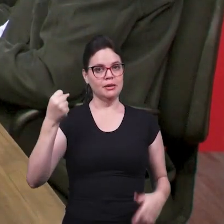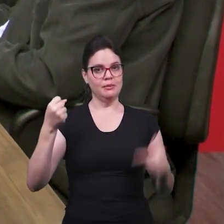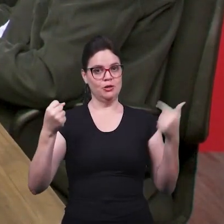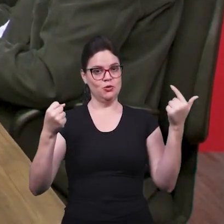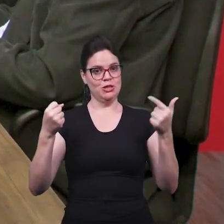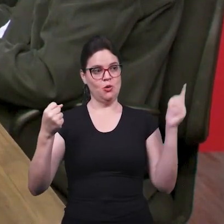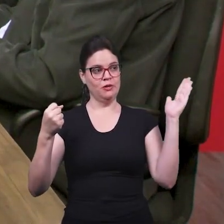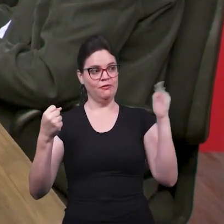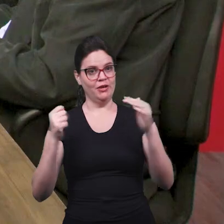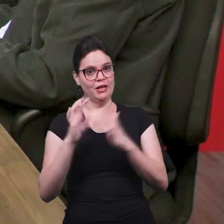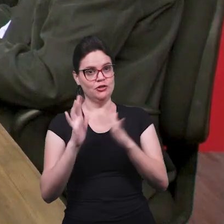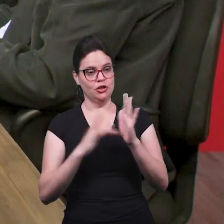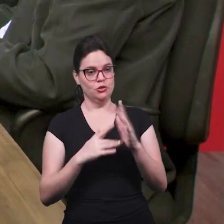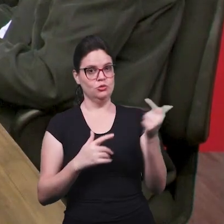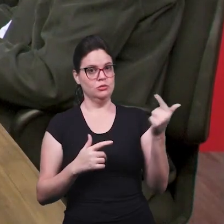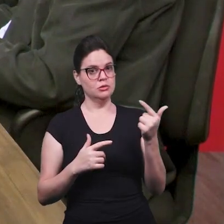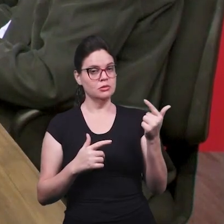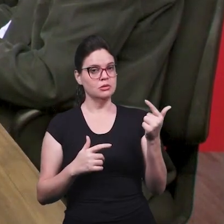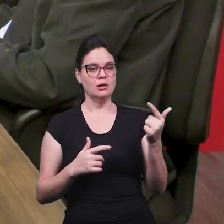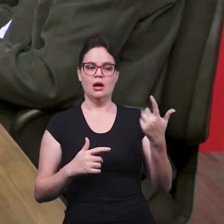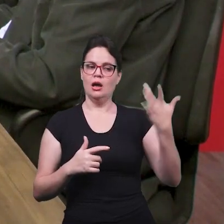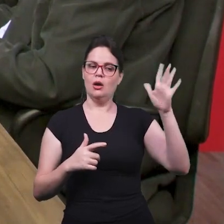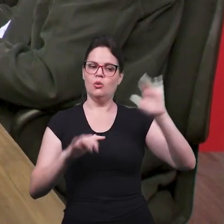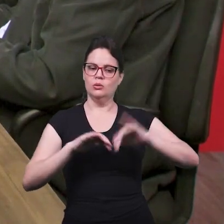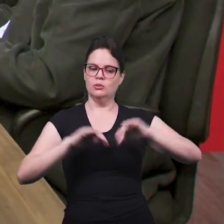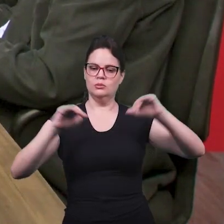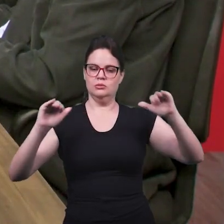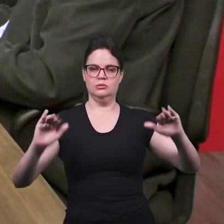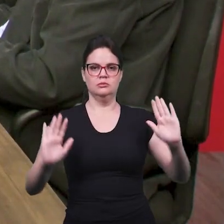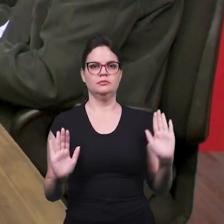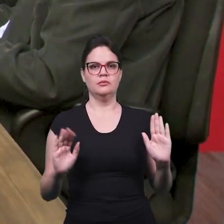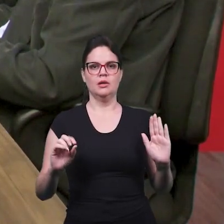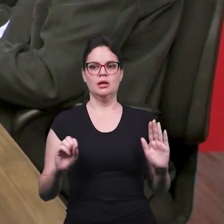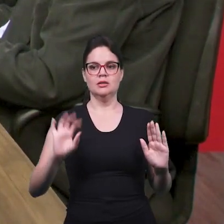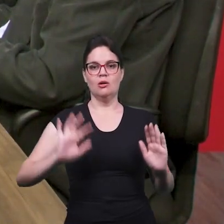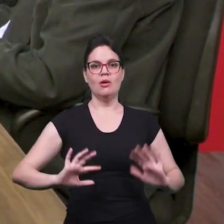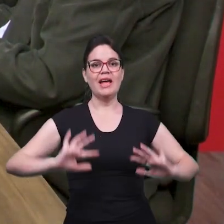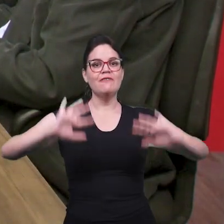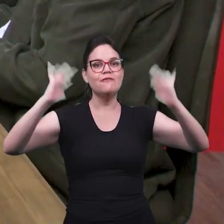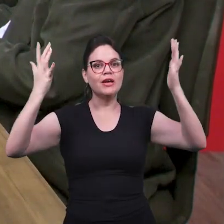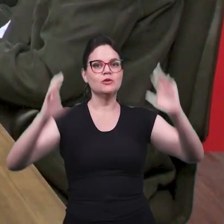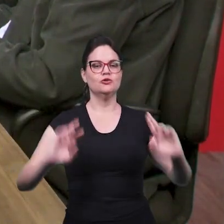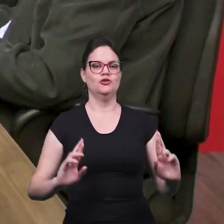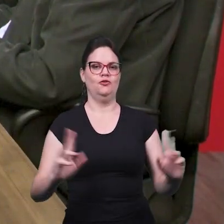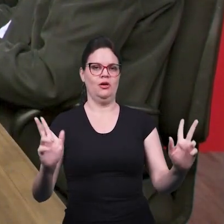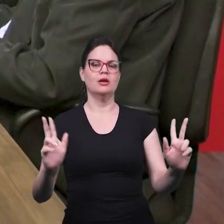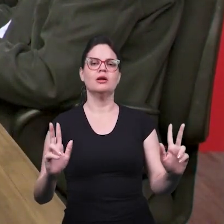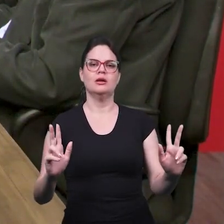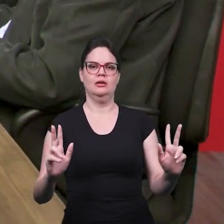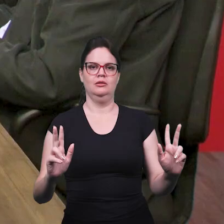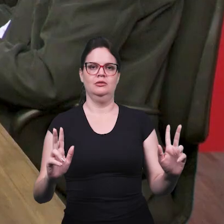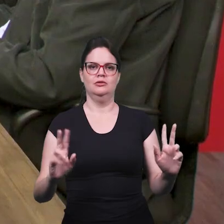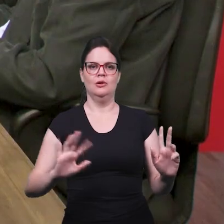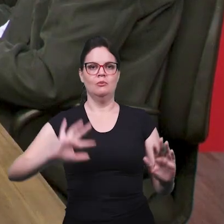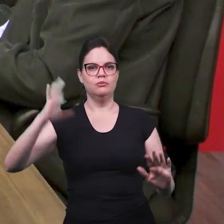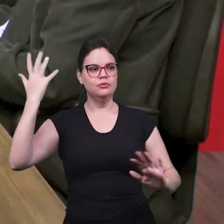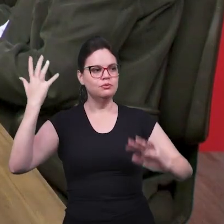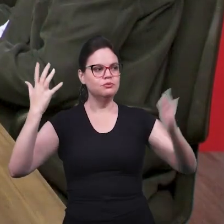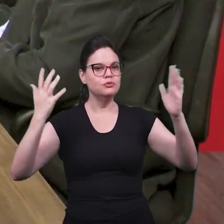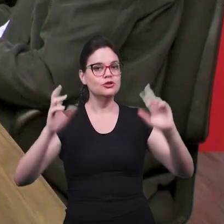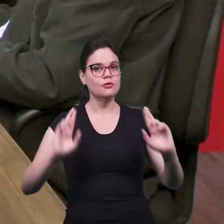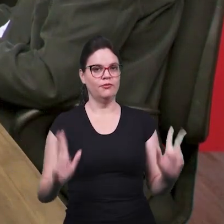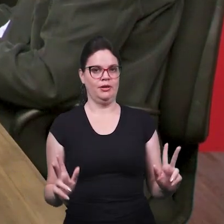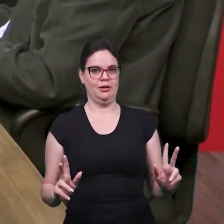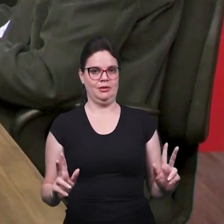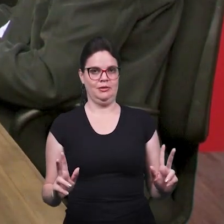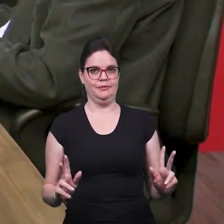descrito na palavra, e a segunda vinda de Jesus é outro evento completamente separado, também descrito na palavra. E aí o pastor